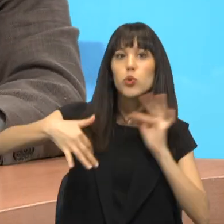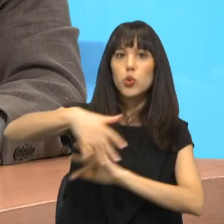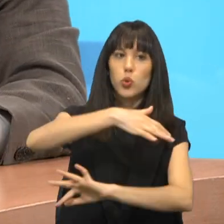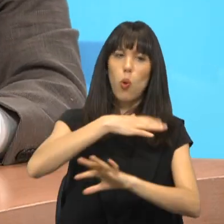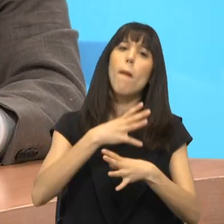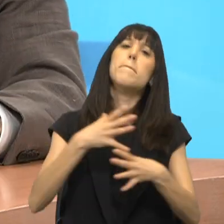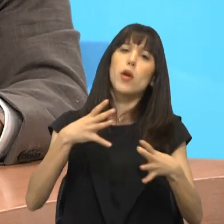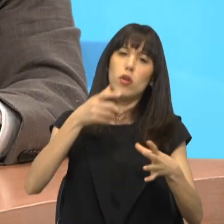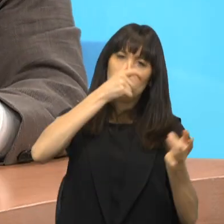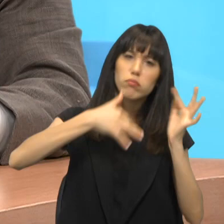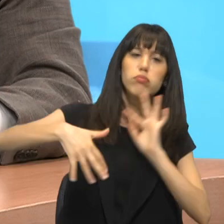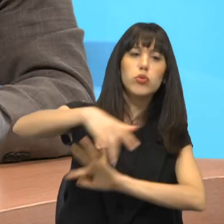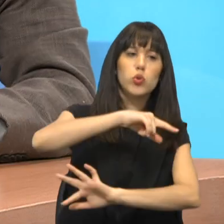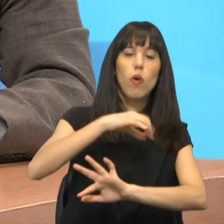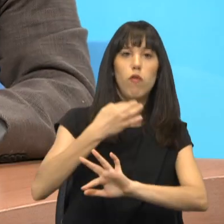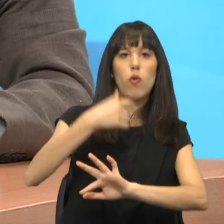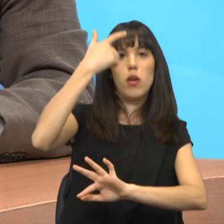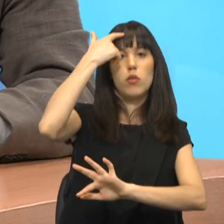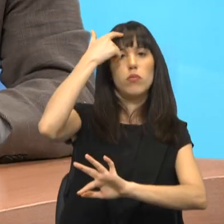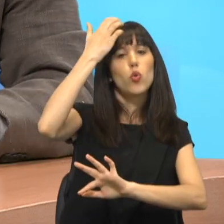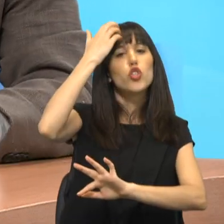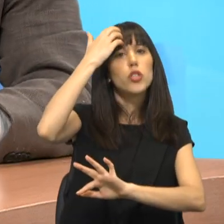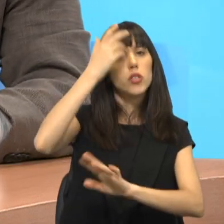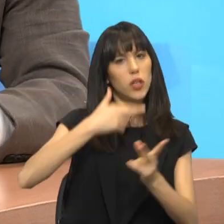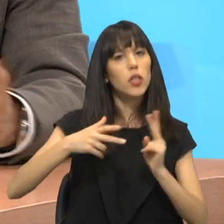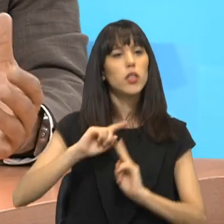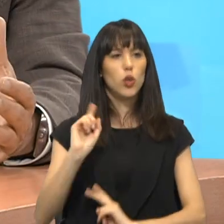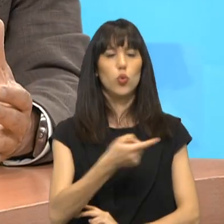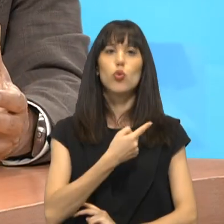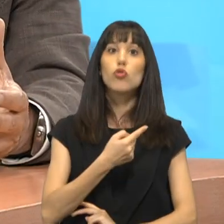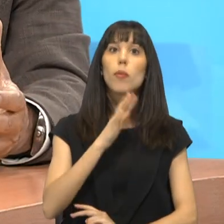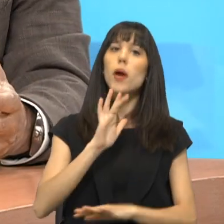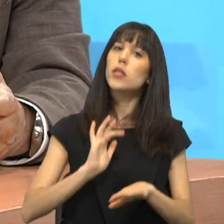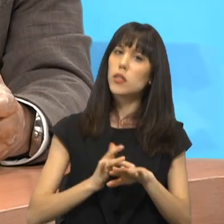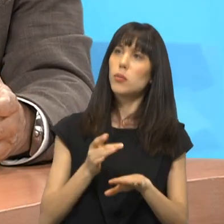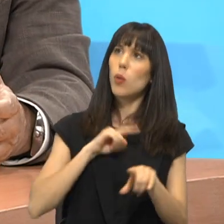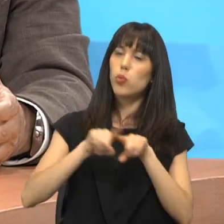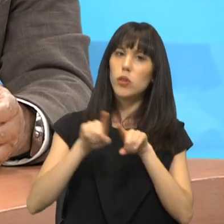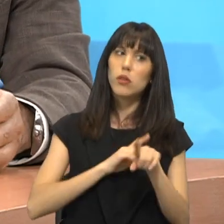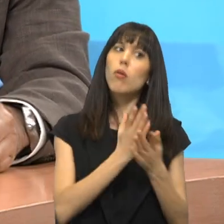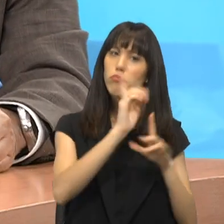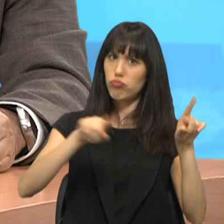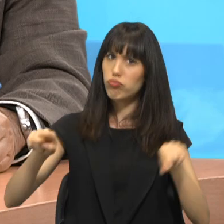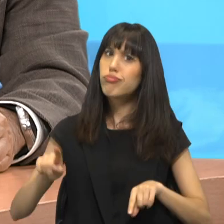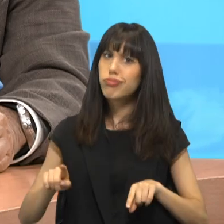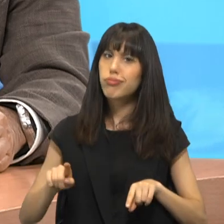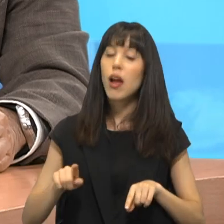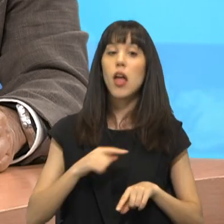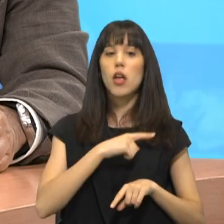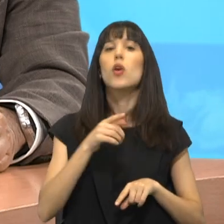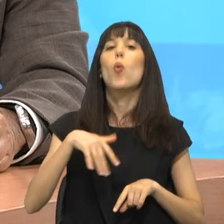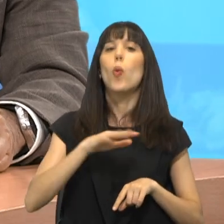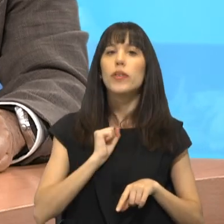vai se encontrar numa consciência crítica comum, ainda com sensibilidades políticas muito diversificadas. E elas encontram-se onde?